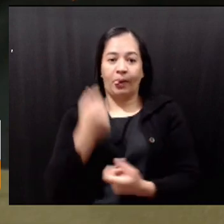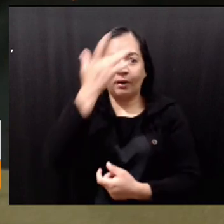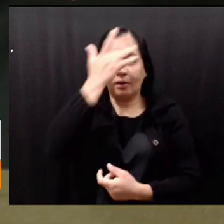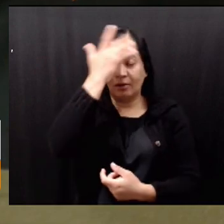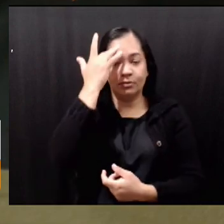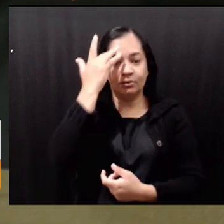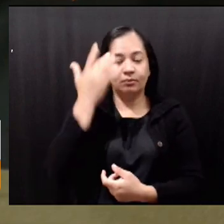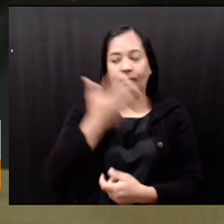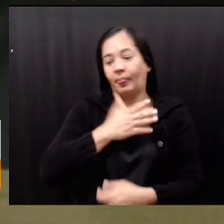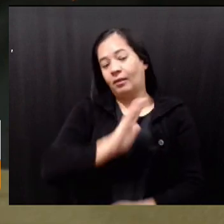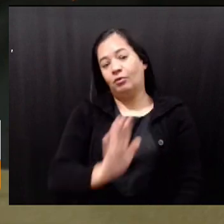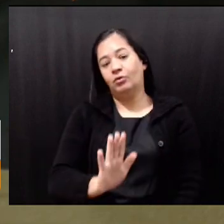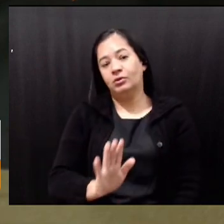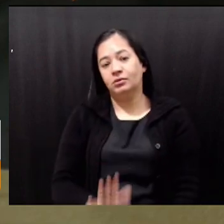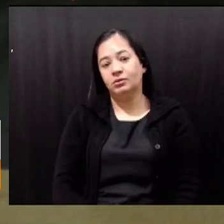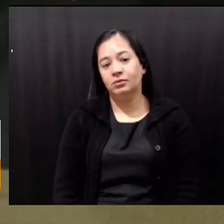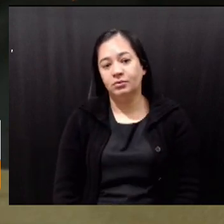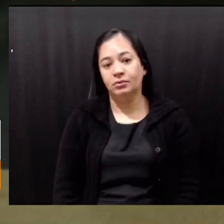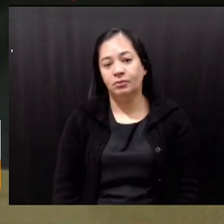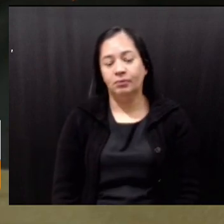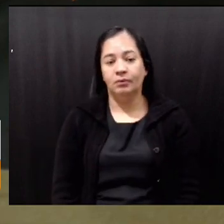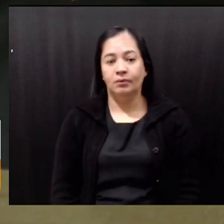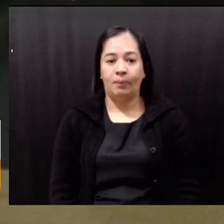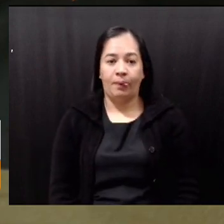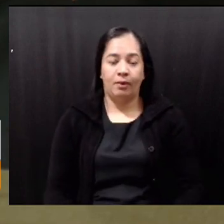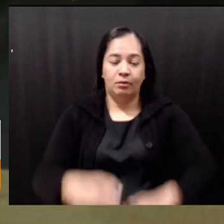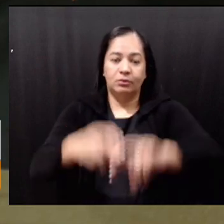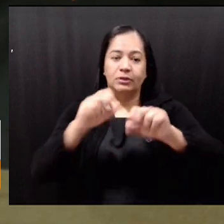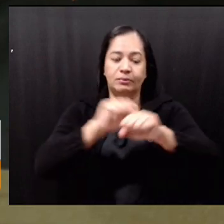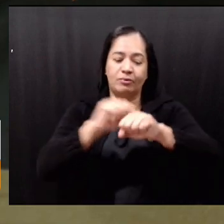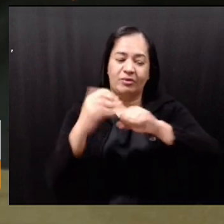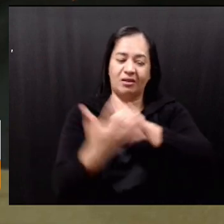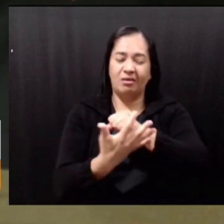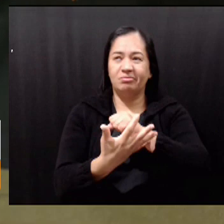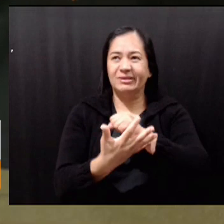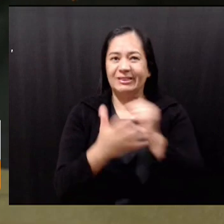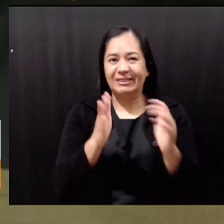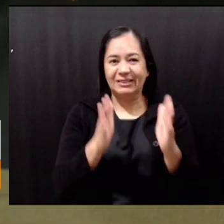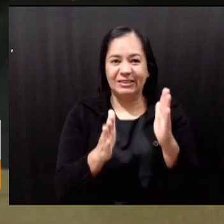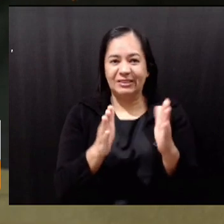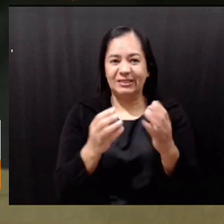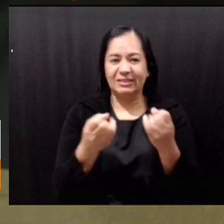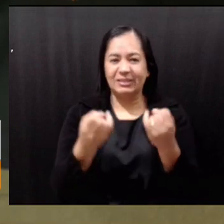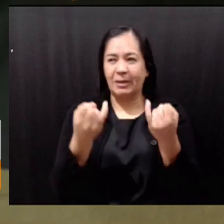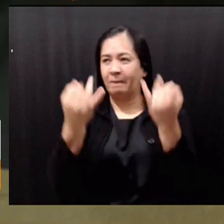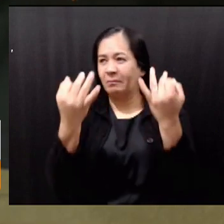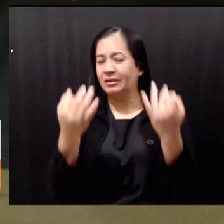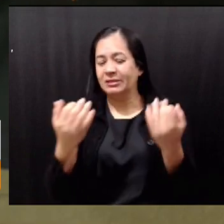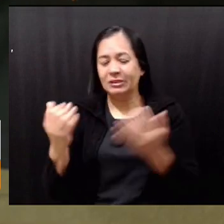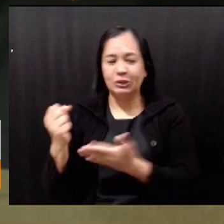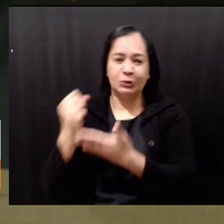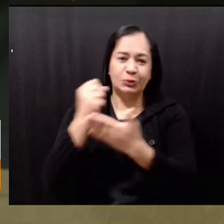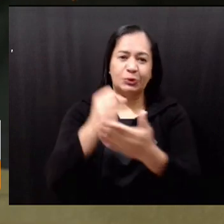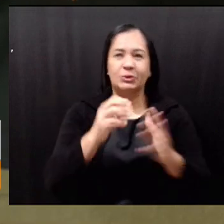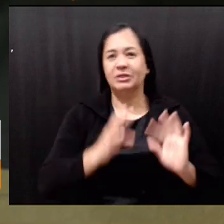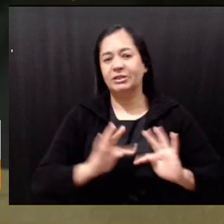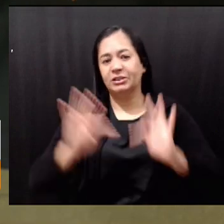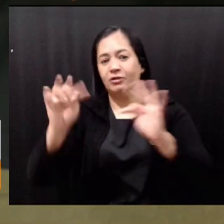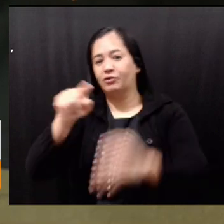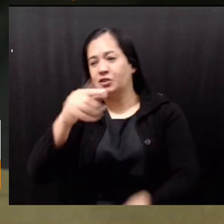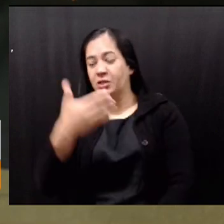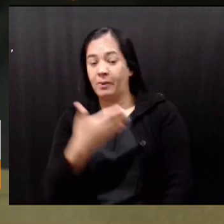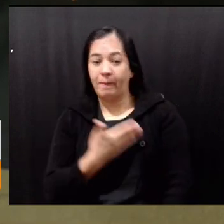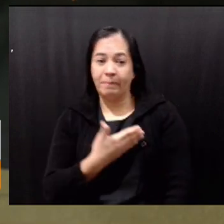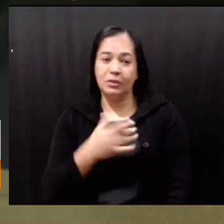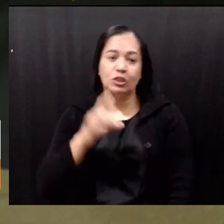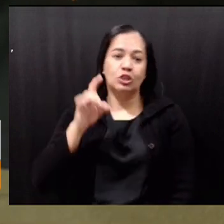muito essa coisa de tecnologia, né, de você ter amizade ali, só mesmo